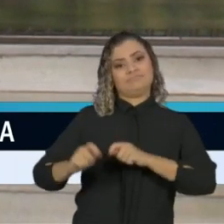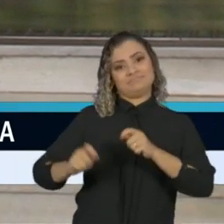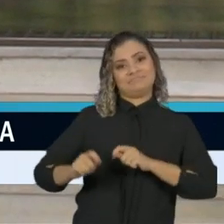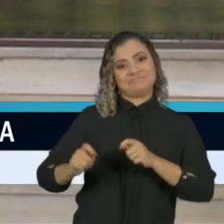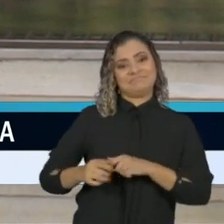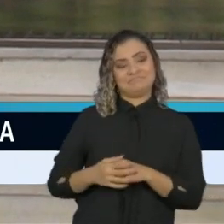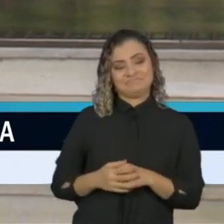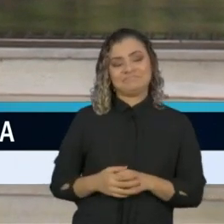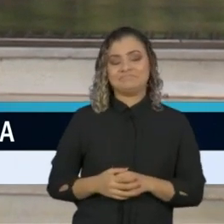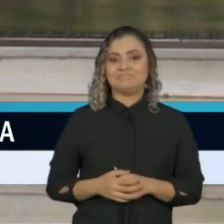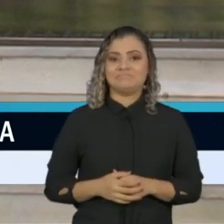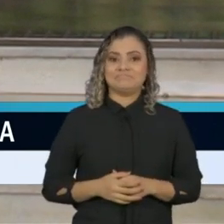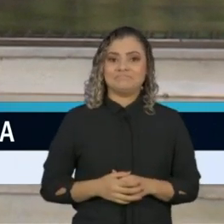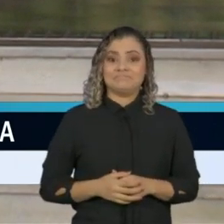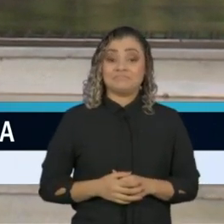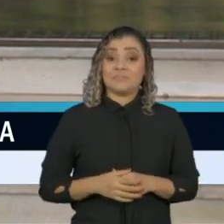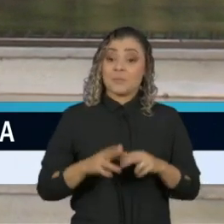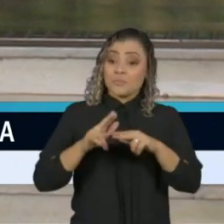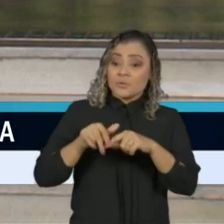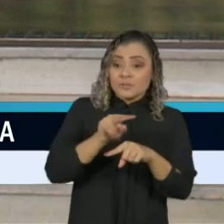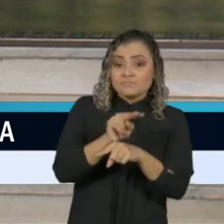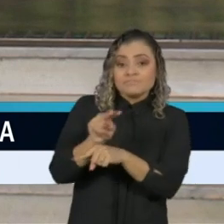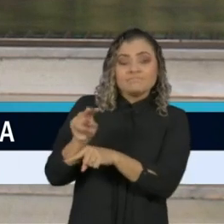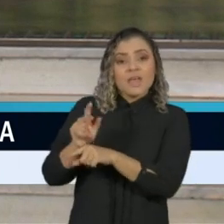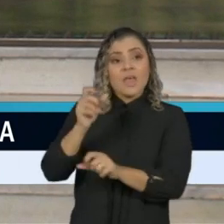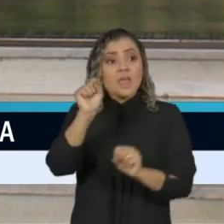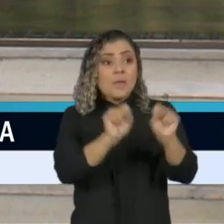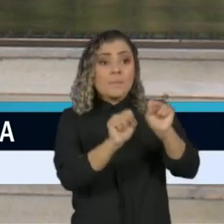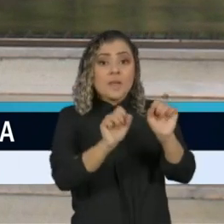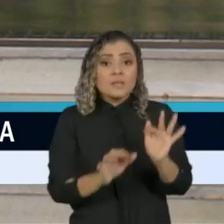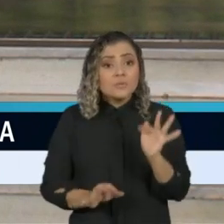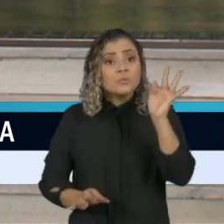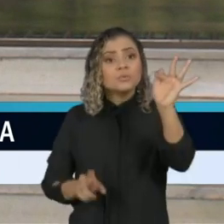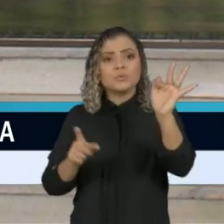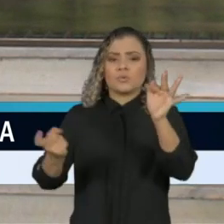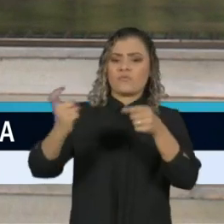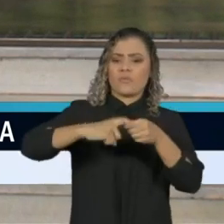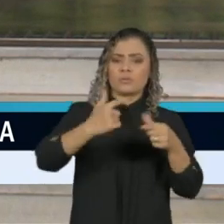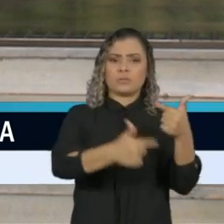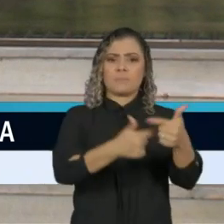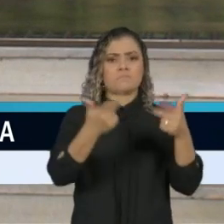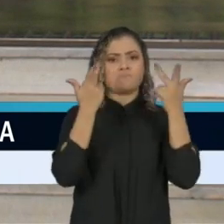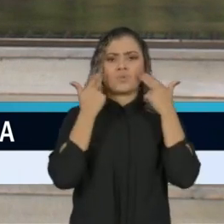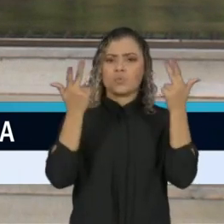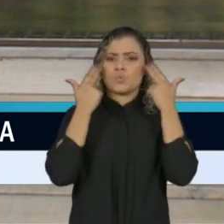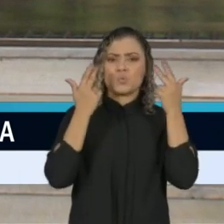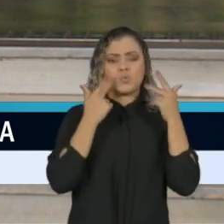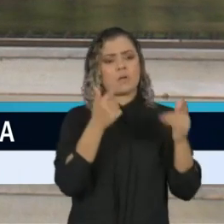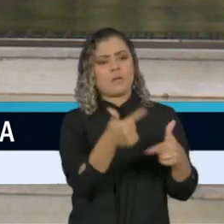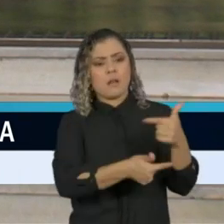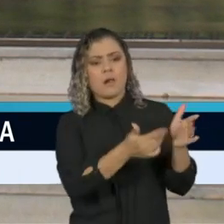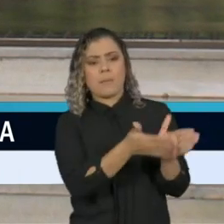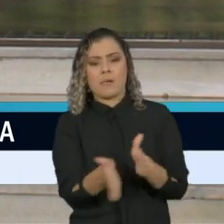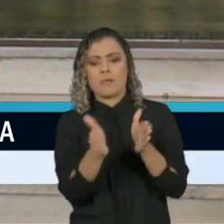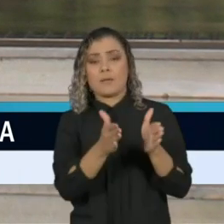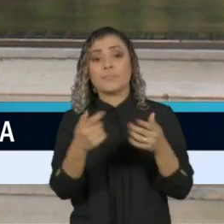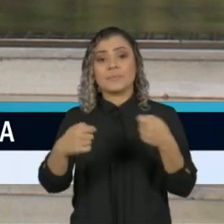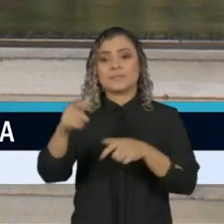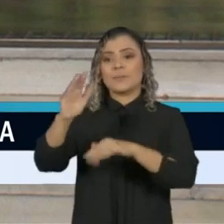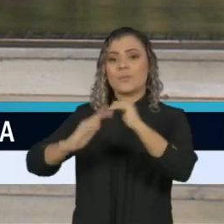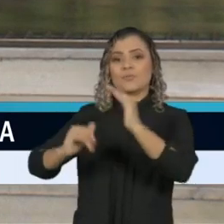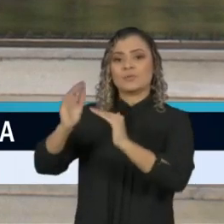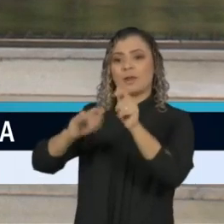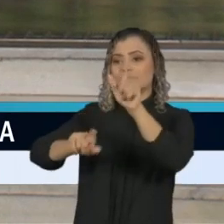defesa e na sua proteção. E em breve as empresas estarão operando novamente e vão precisar dos seus profissionais, dos